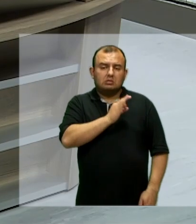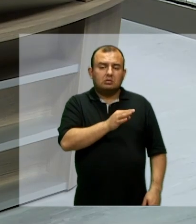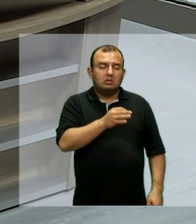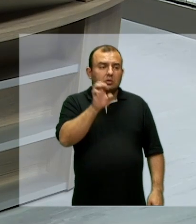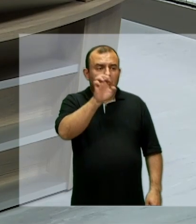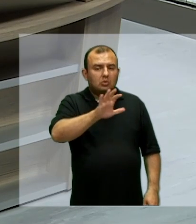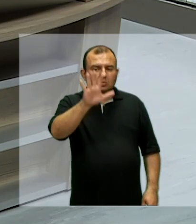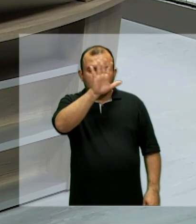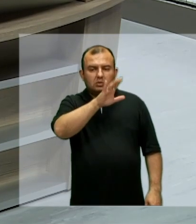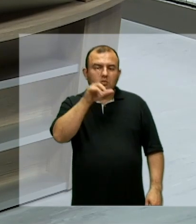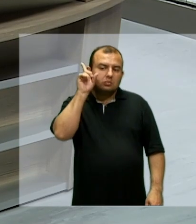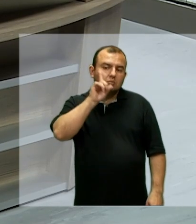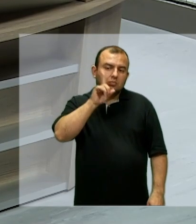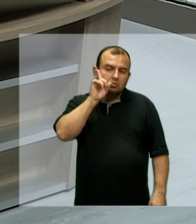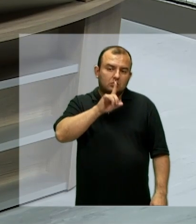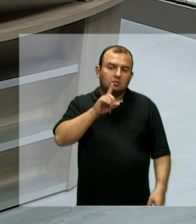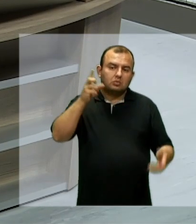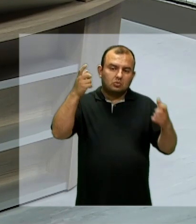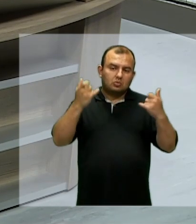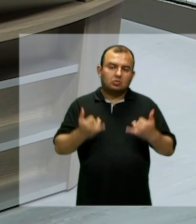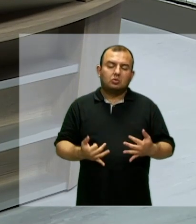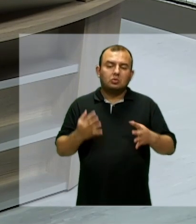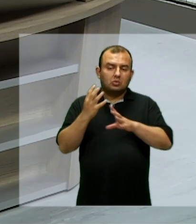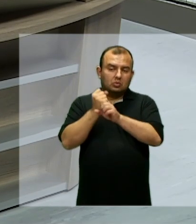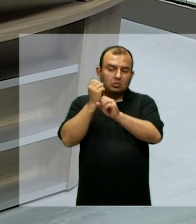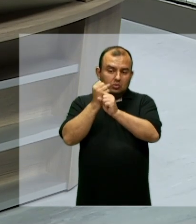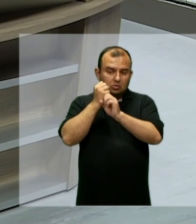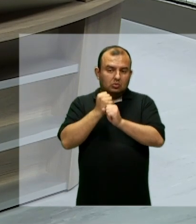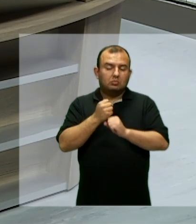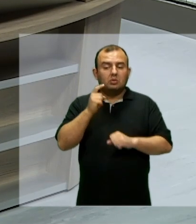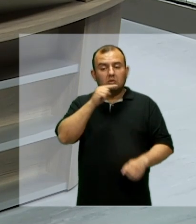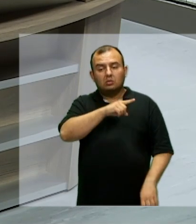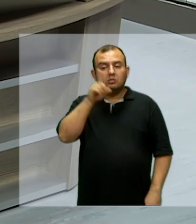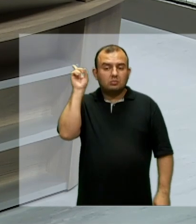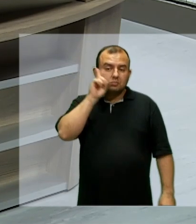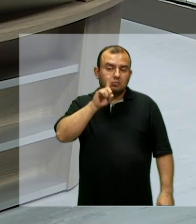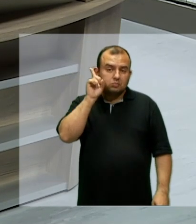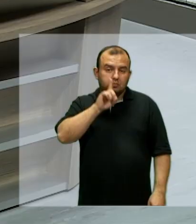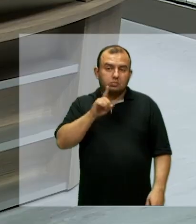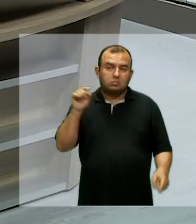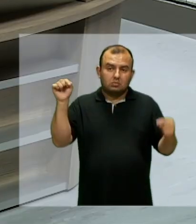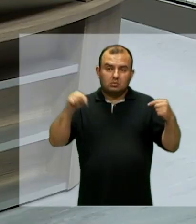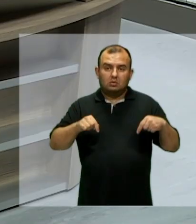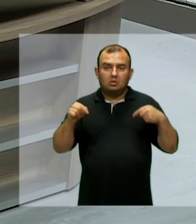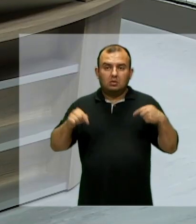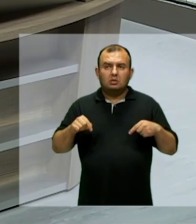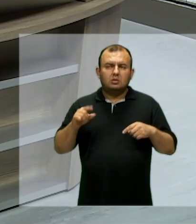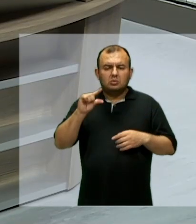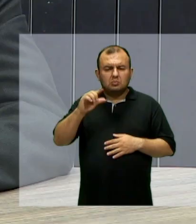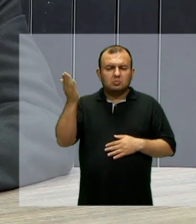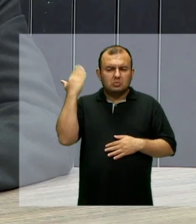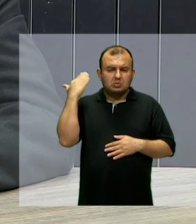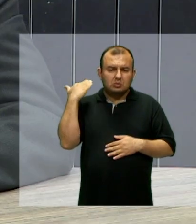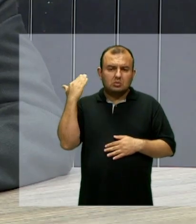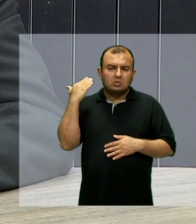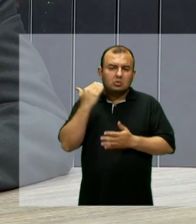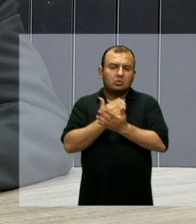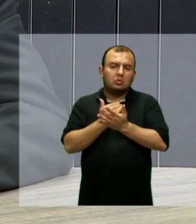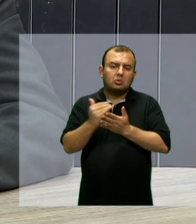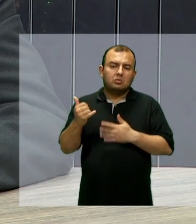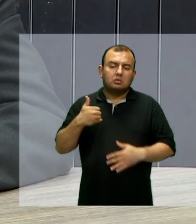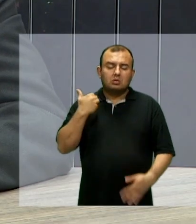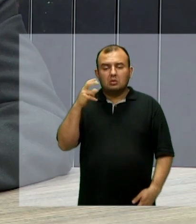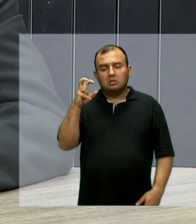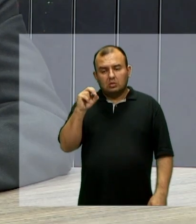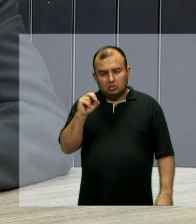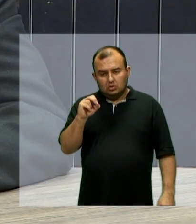europeus, os americanos, falam-se muita conta. Nos Estados Unidos, agora, até pouco tempo, era feita a partir dos